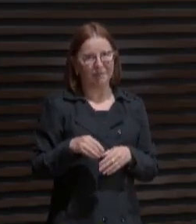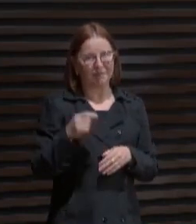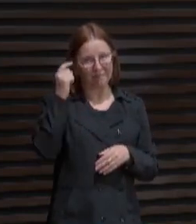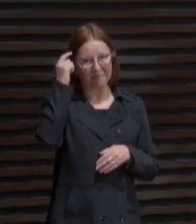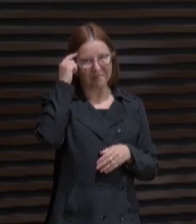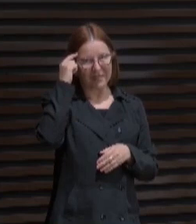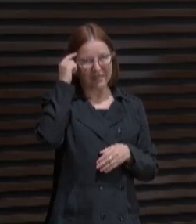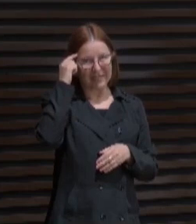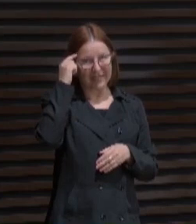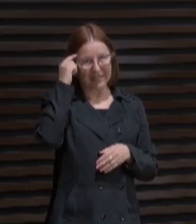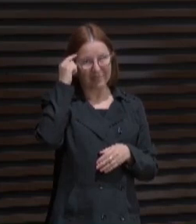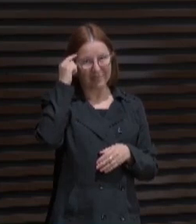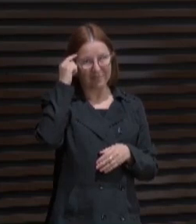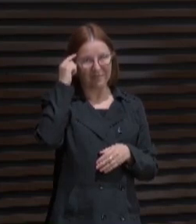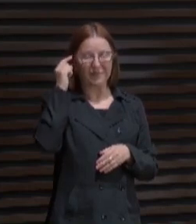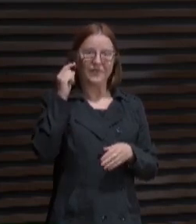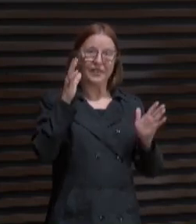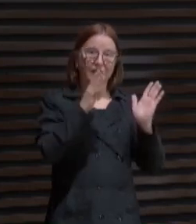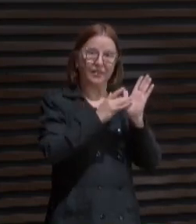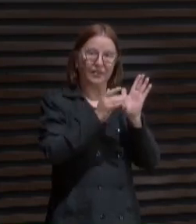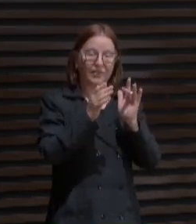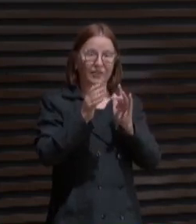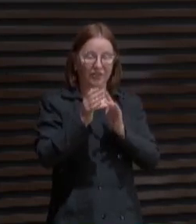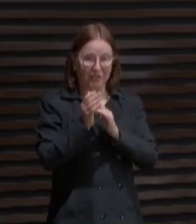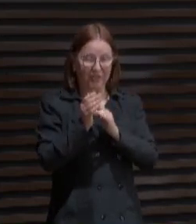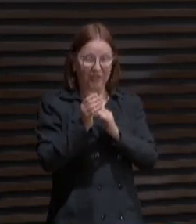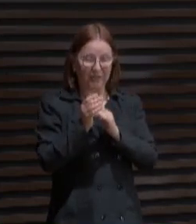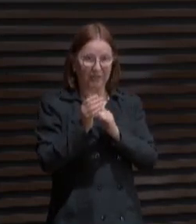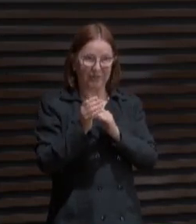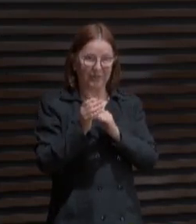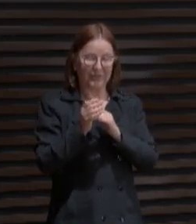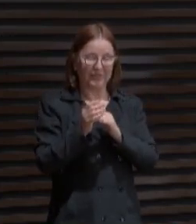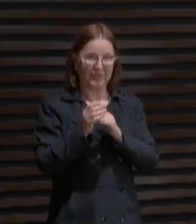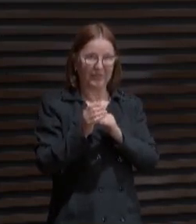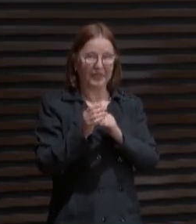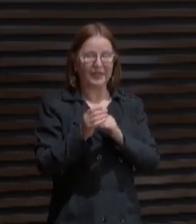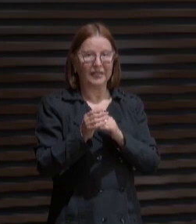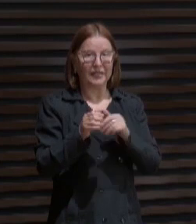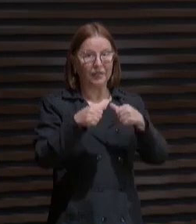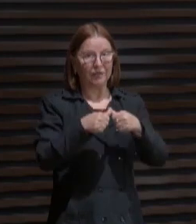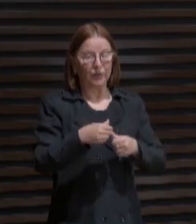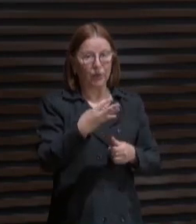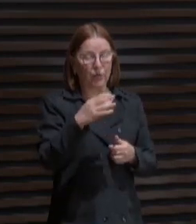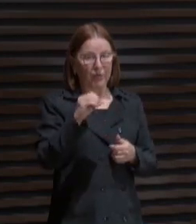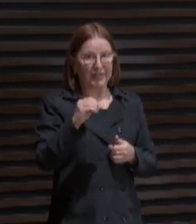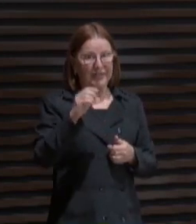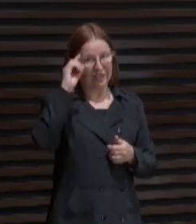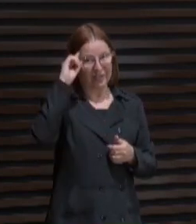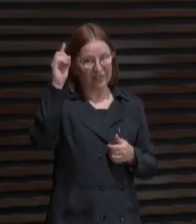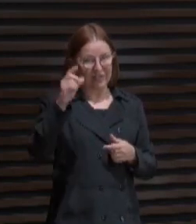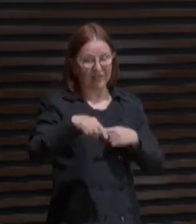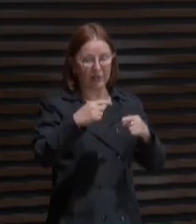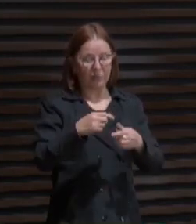em especial no íntere de 40 dias entre a sua ressurreição e a ascensão aos